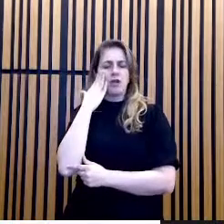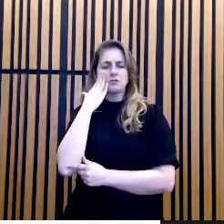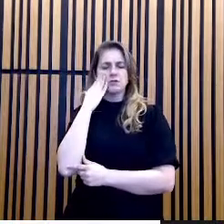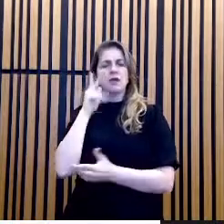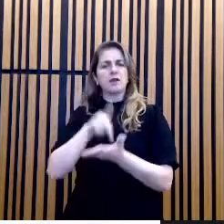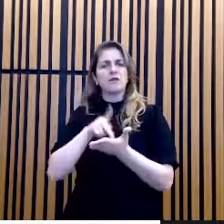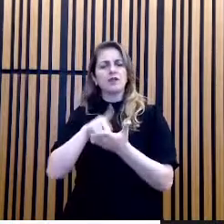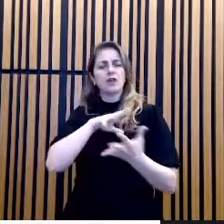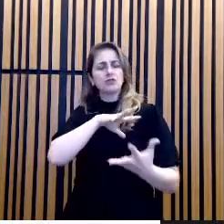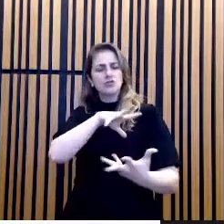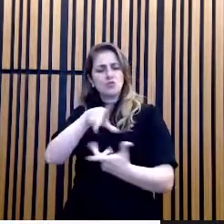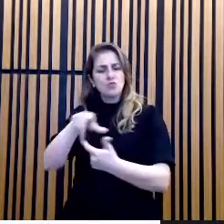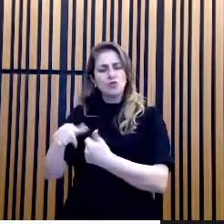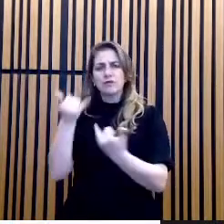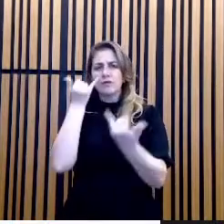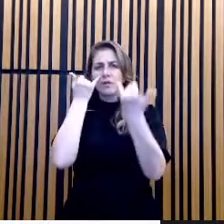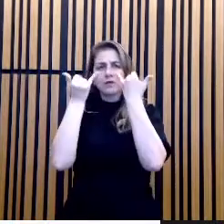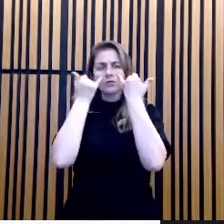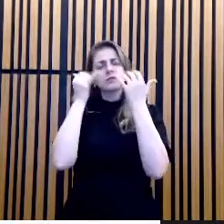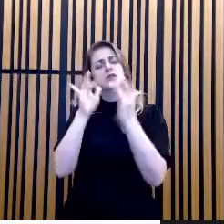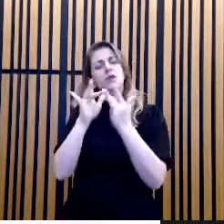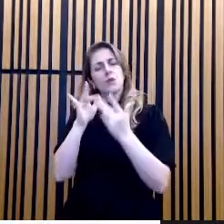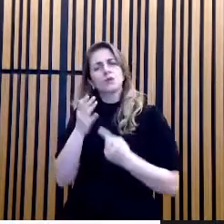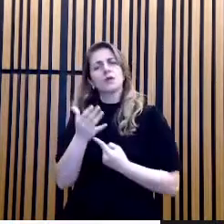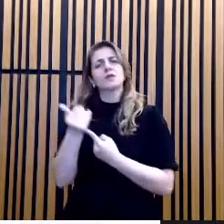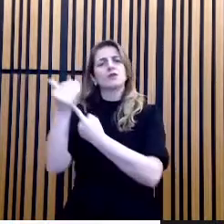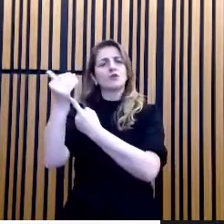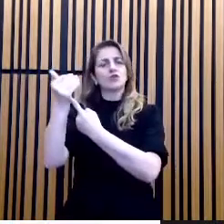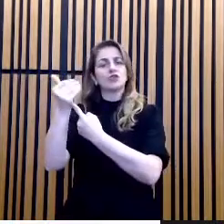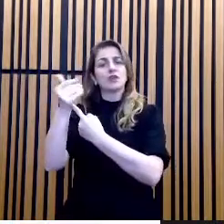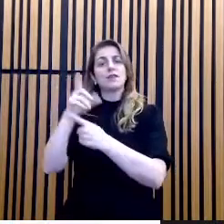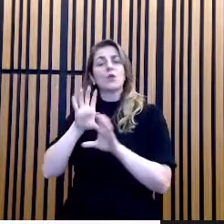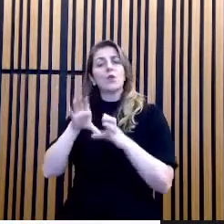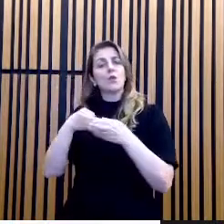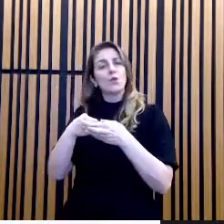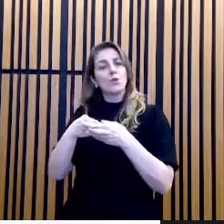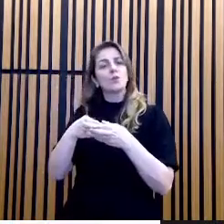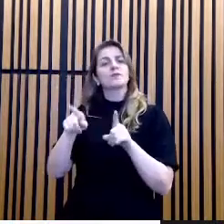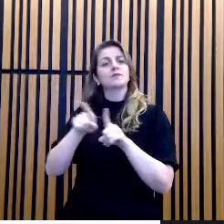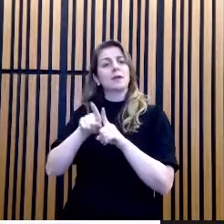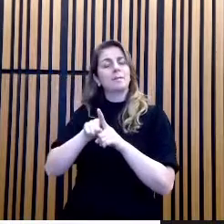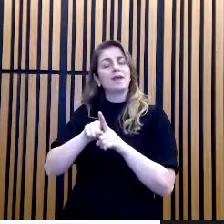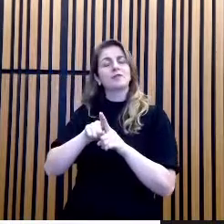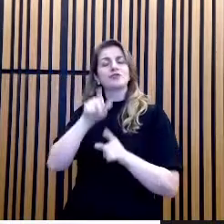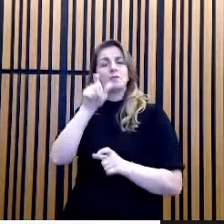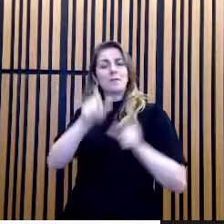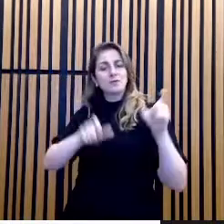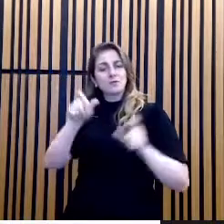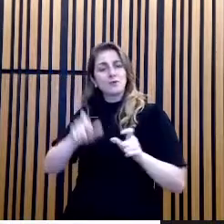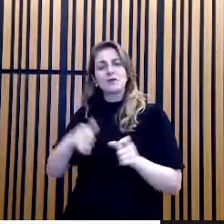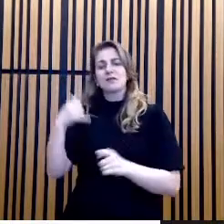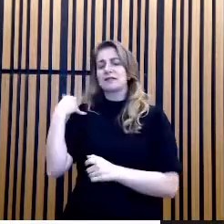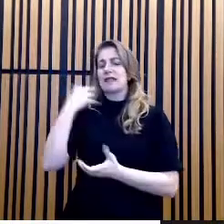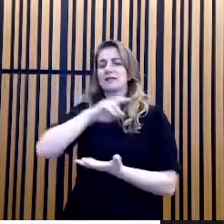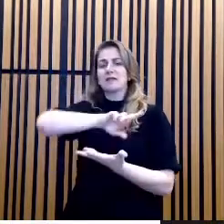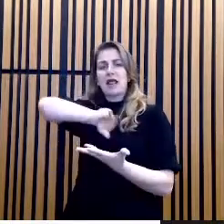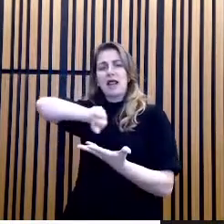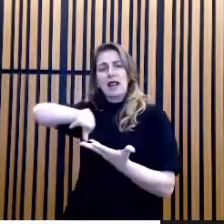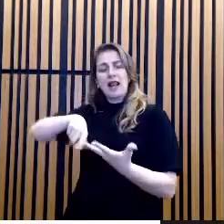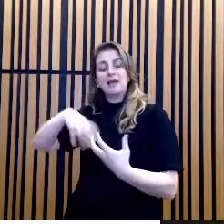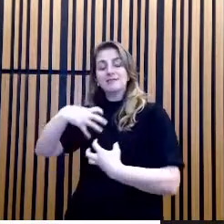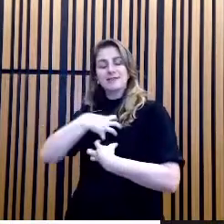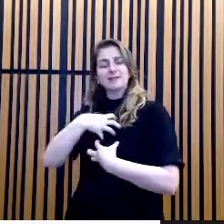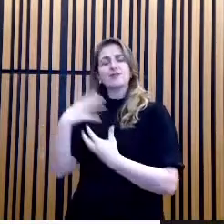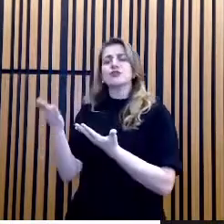acontece no mundo, têm contato com a tecnologia e um círculo pessoal representado por diversas idades. Sentem-se